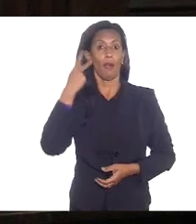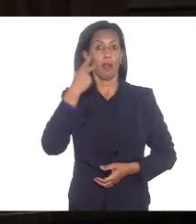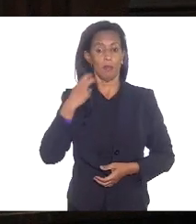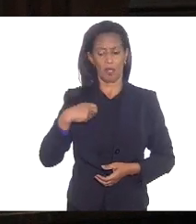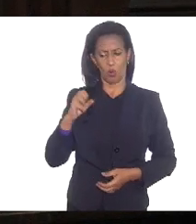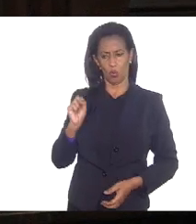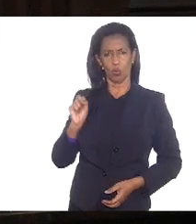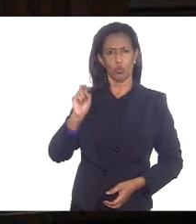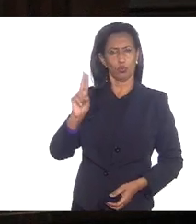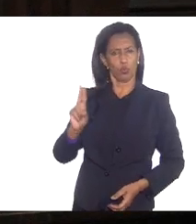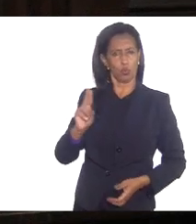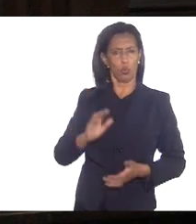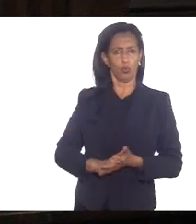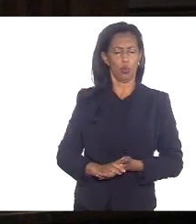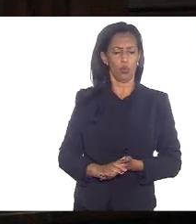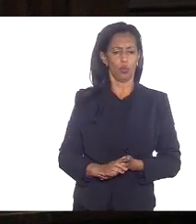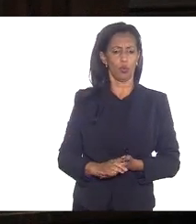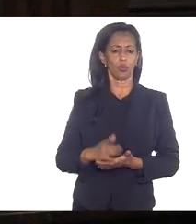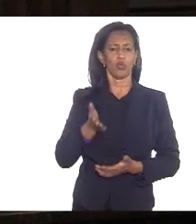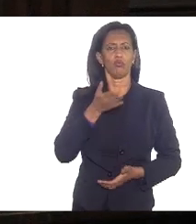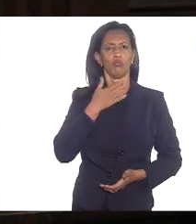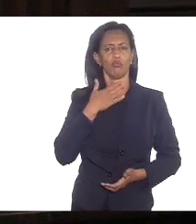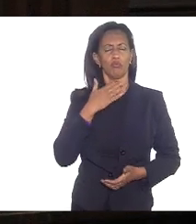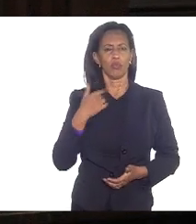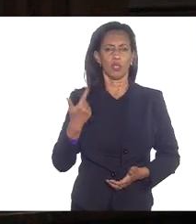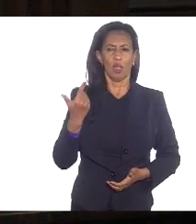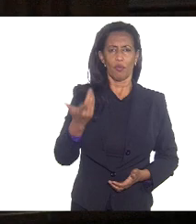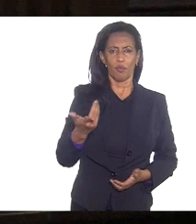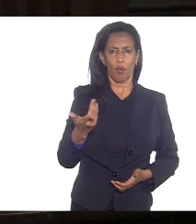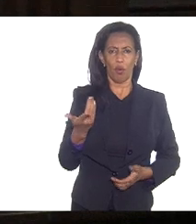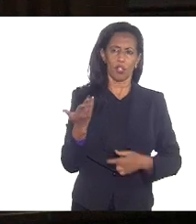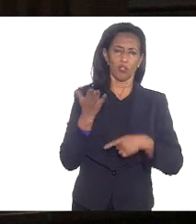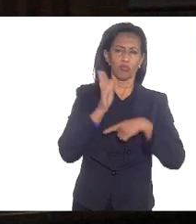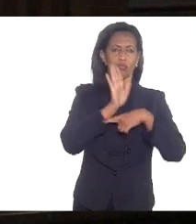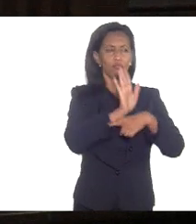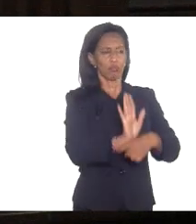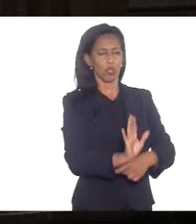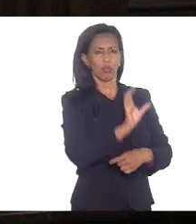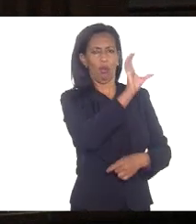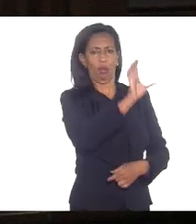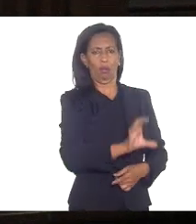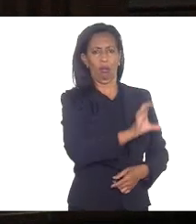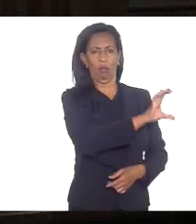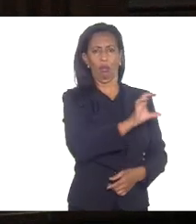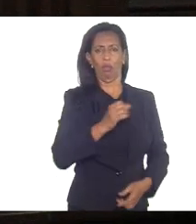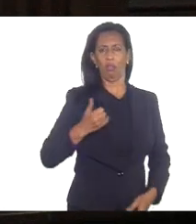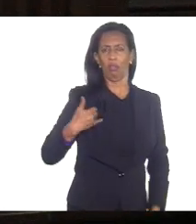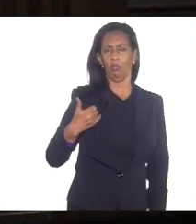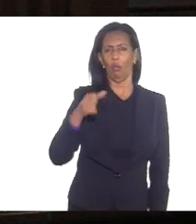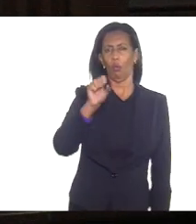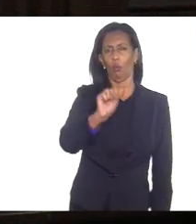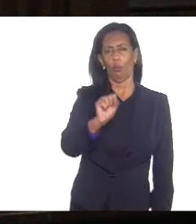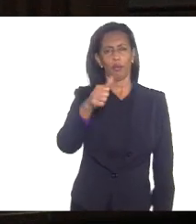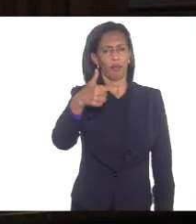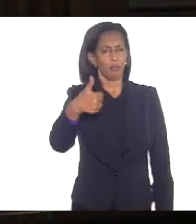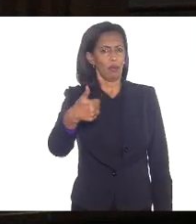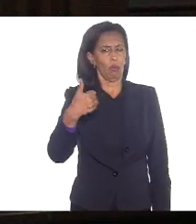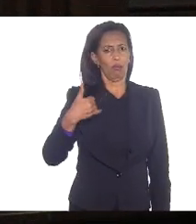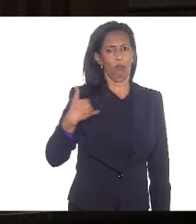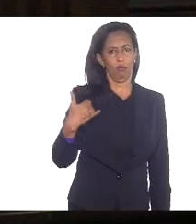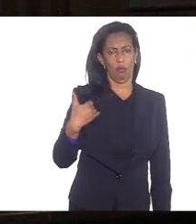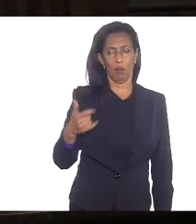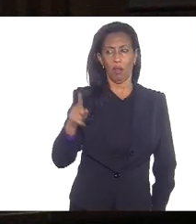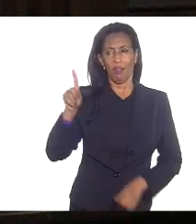sou, de alçar a voz em favor de um sacerdote de 81 anos